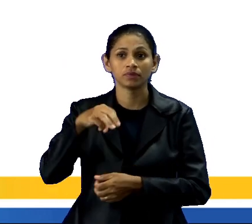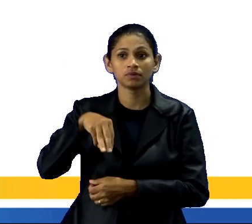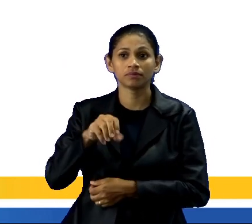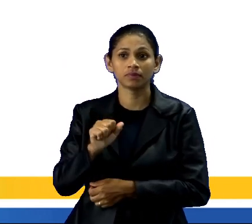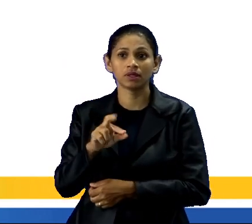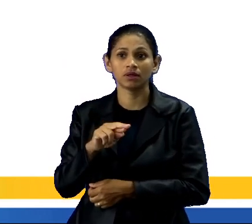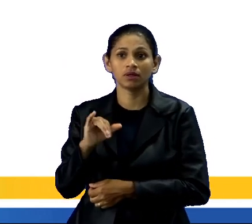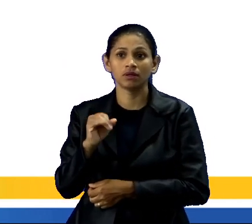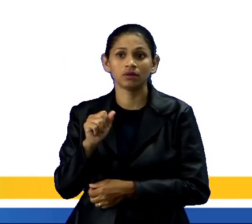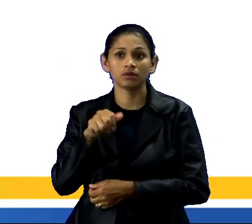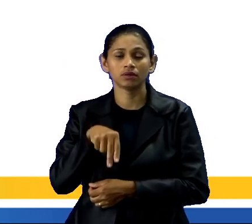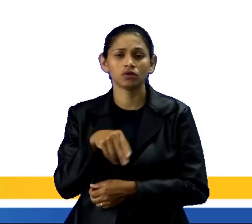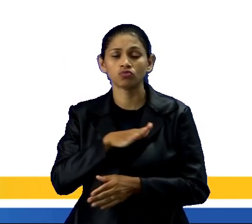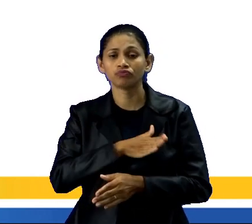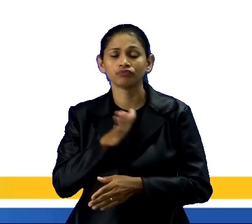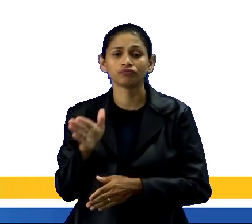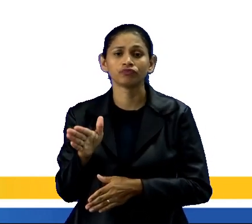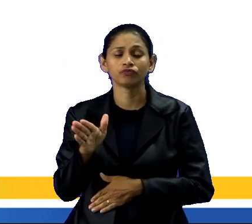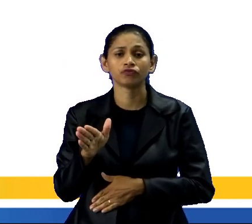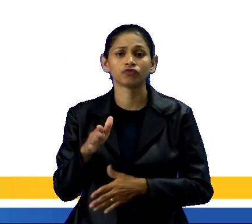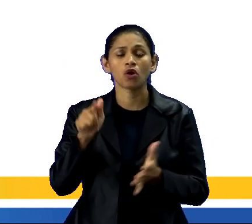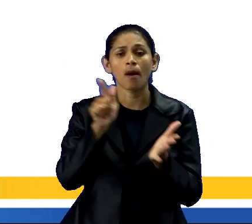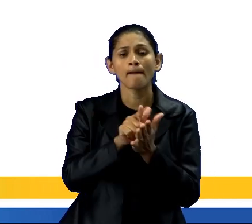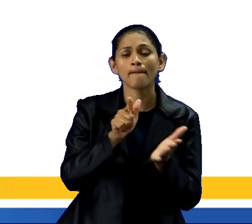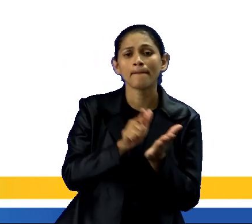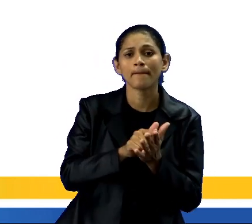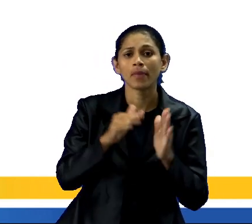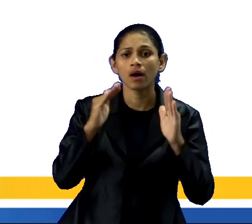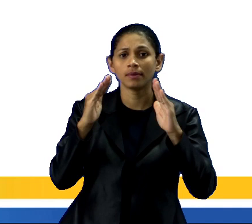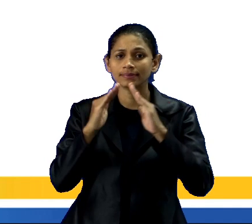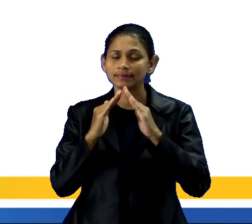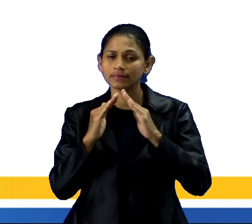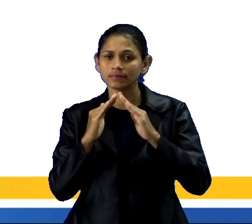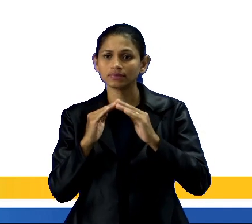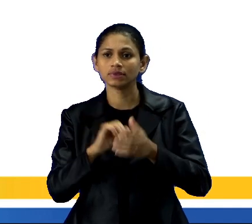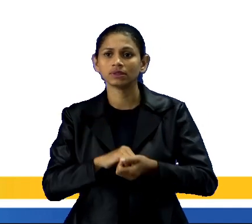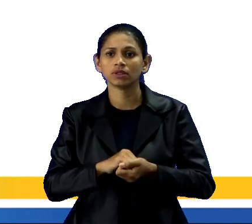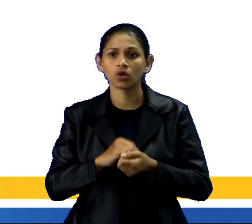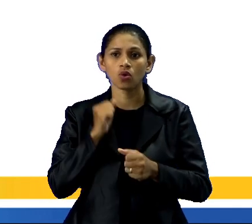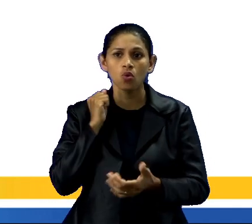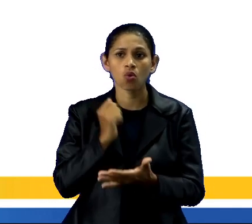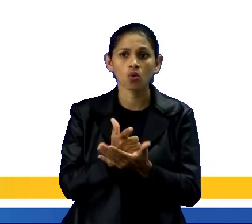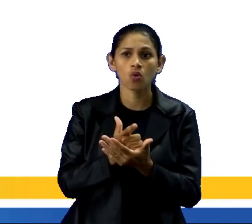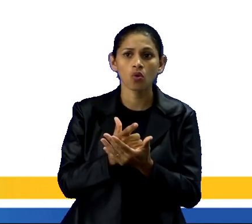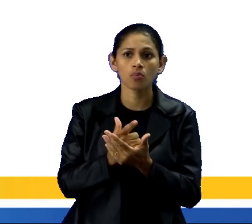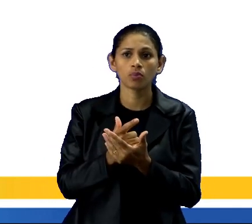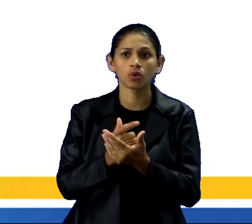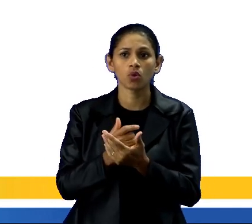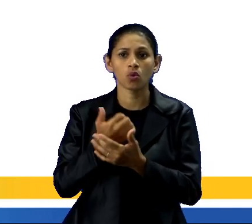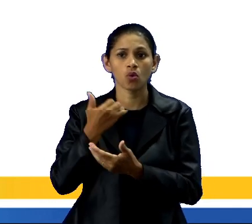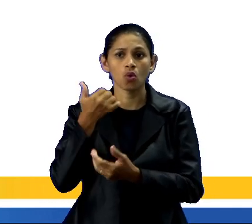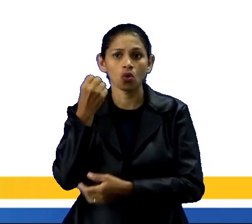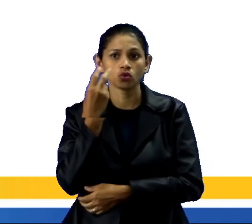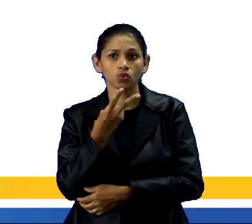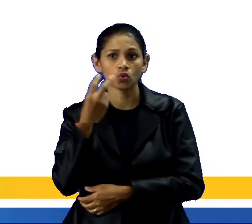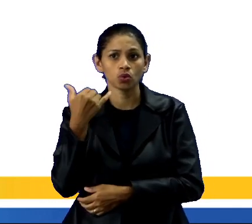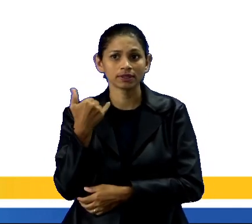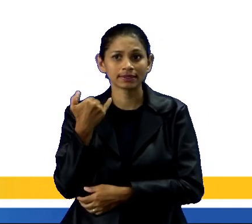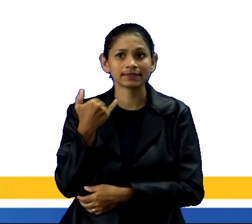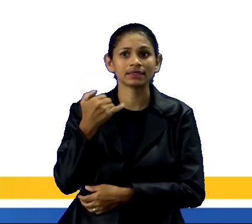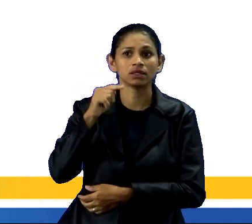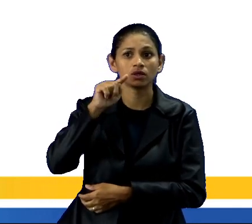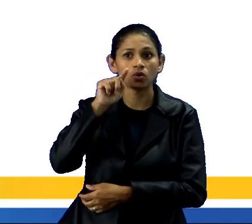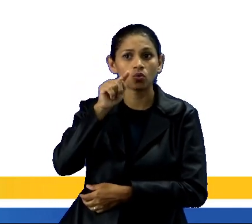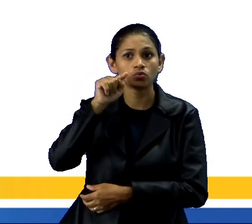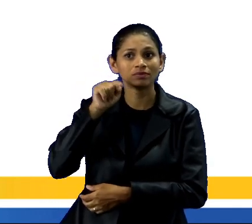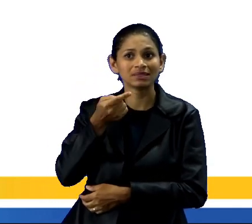Mariana foi à papelaria e comprou 2 canetas no valor unitário de R$ 1,50, 4 lápis no